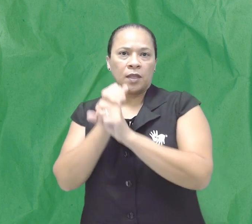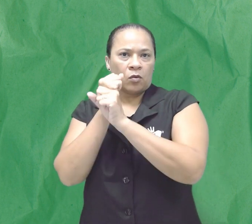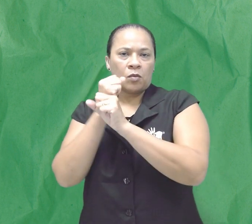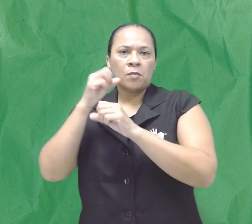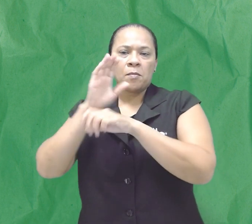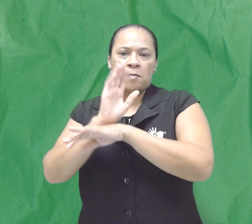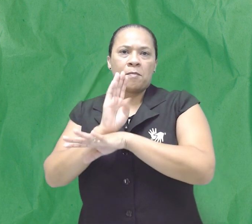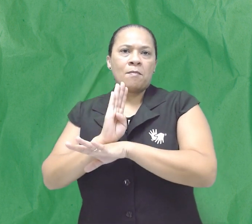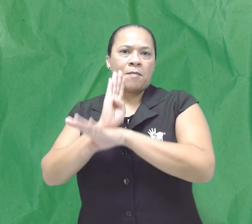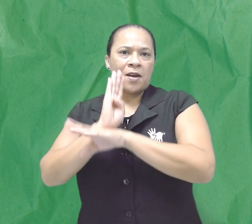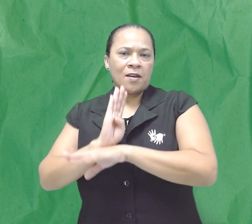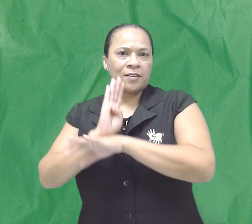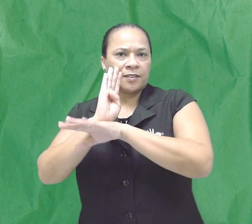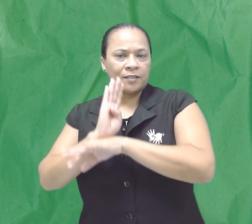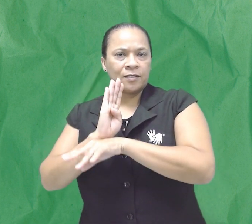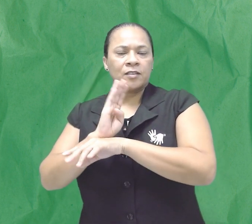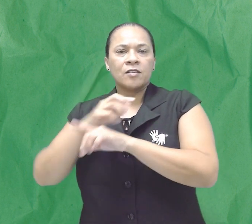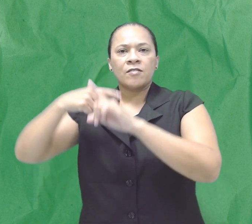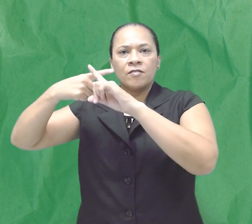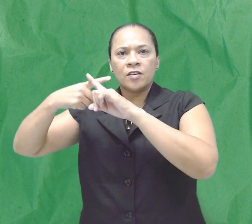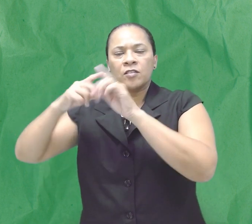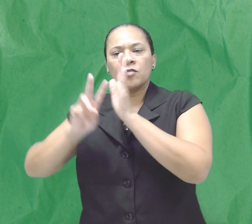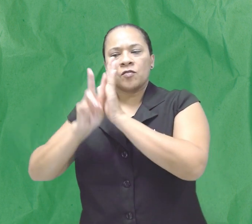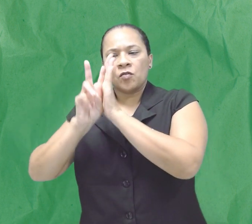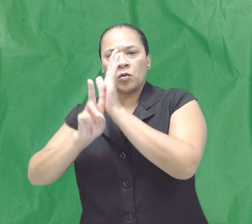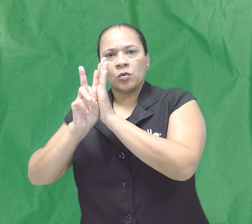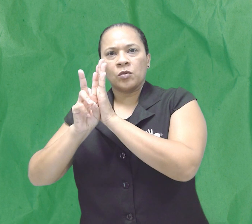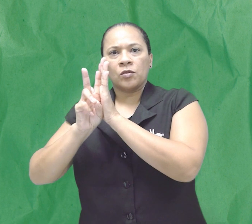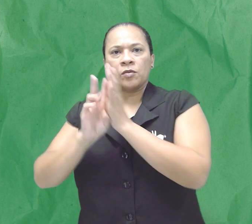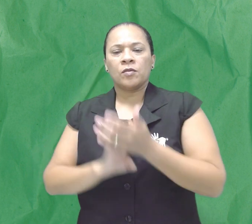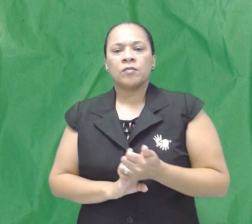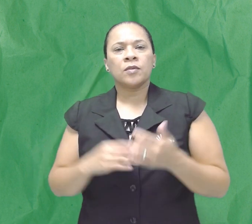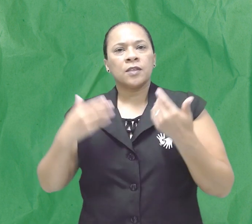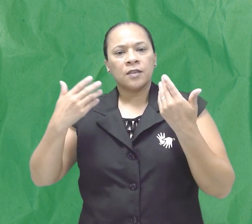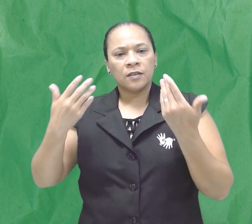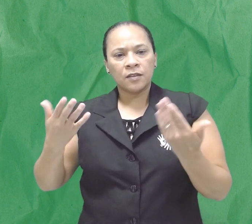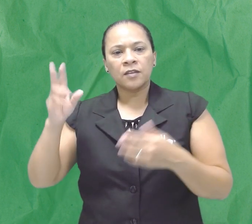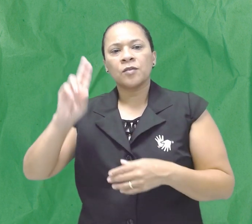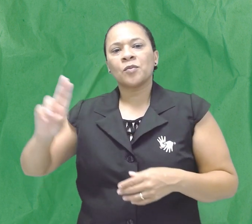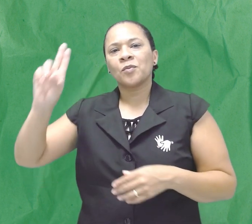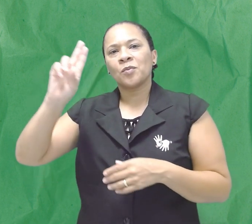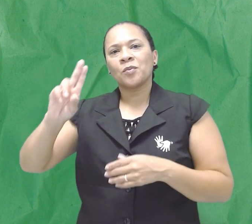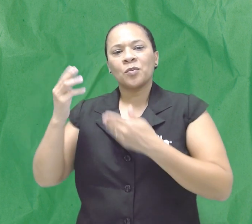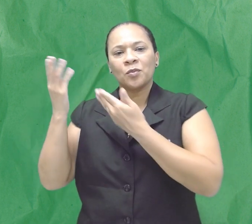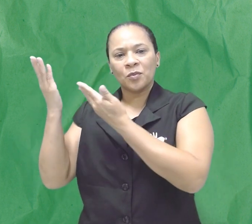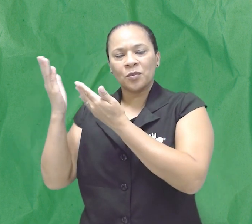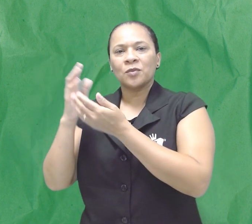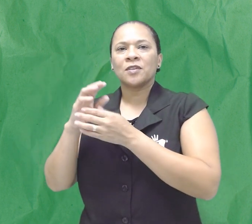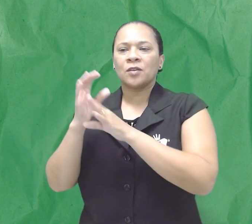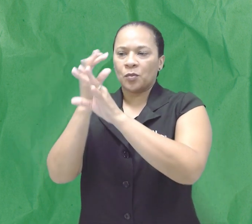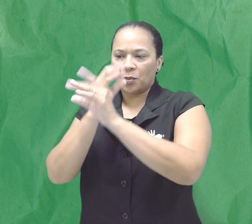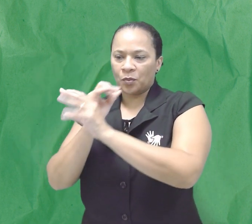base é determinado pela concentração da base vezes o seu volume. Idem para o ácido, tá? Então, a gente utiliza aqui nesse